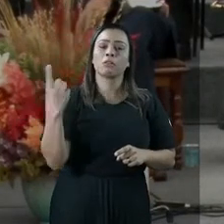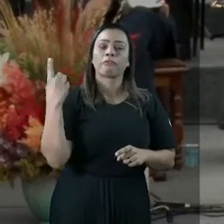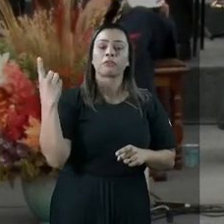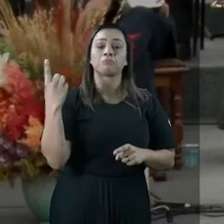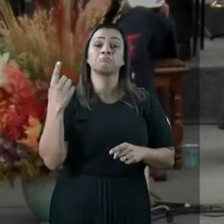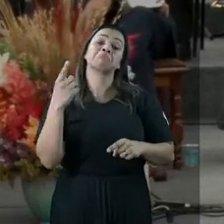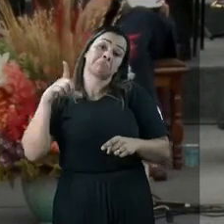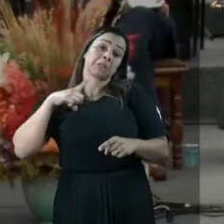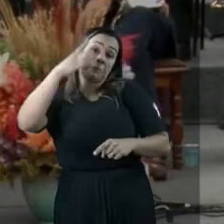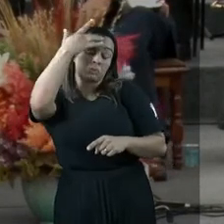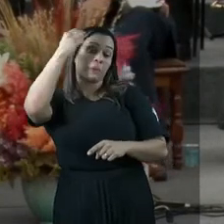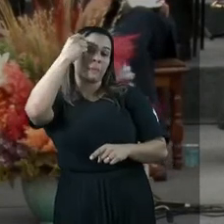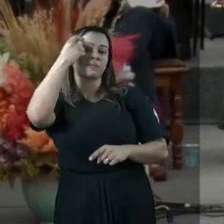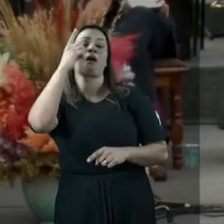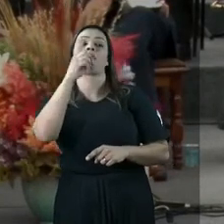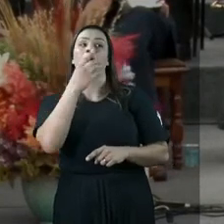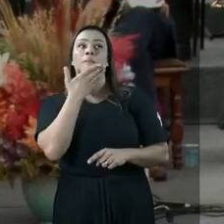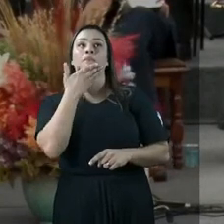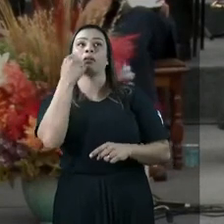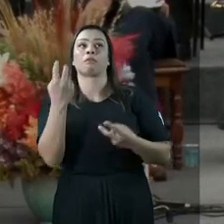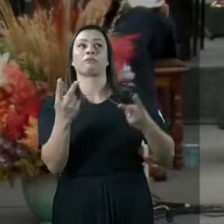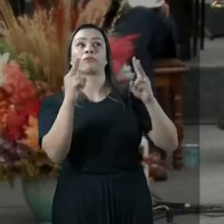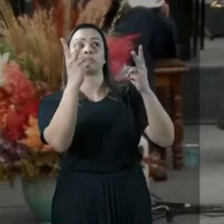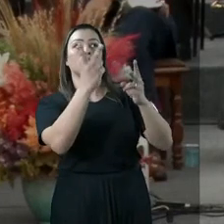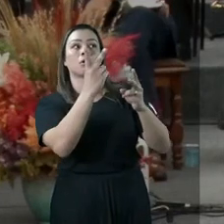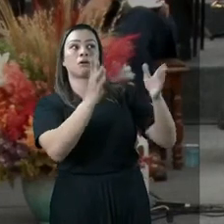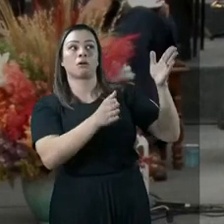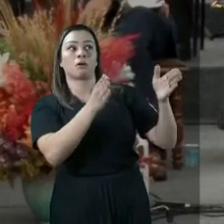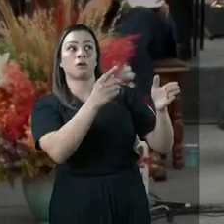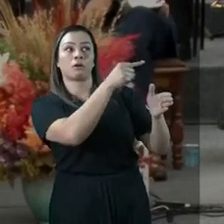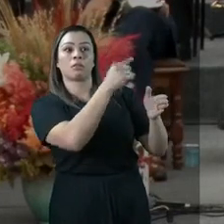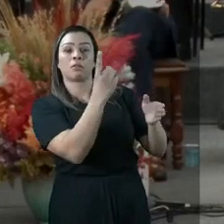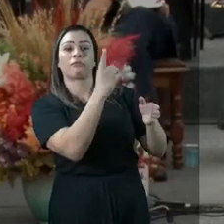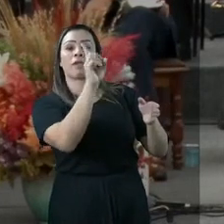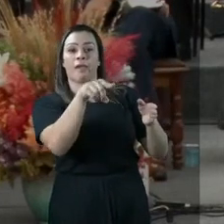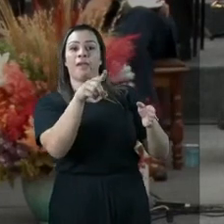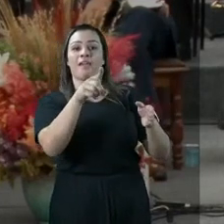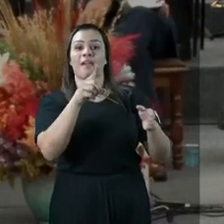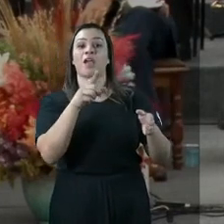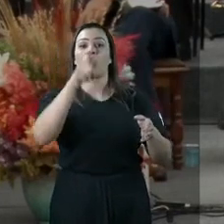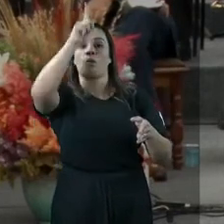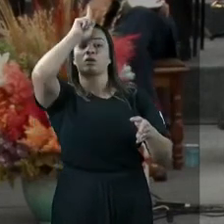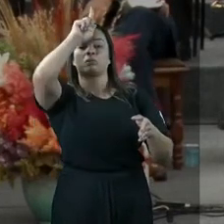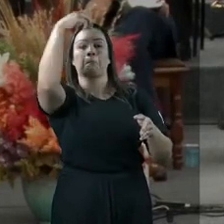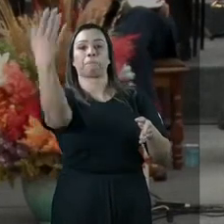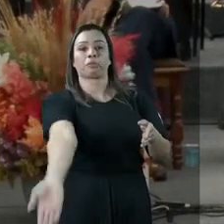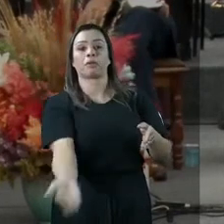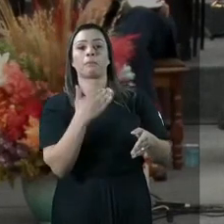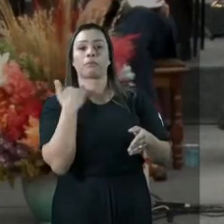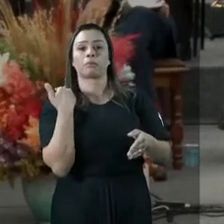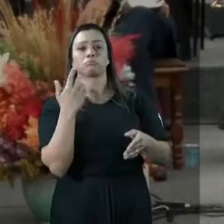um gigante no campo de batalha. Porque tem gente que acha que a maior vitória de Davi foi no período em que ele ainda não era rei,